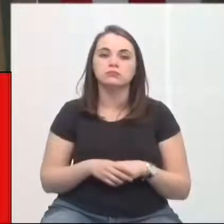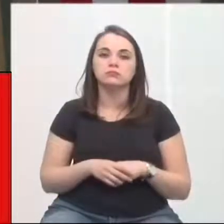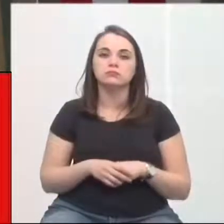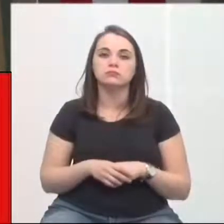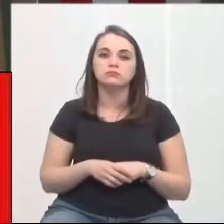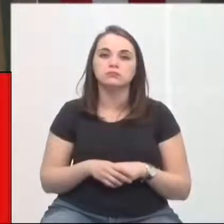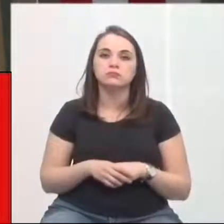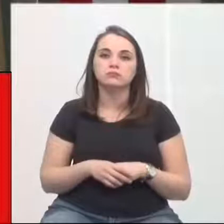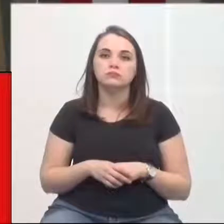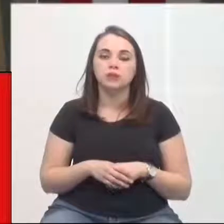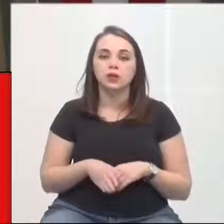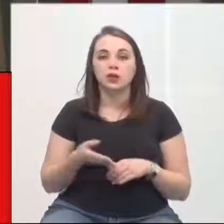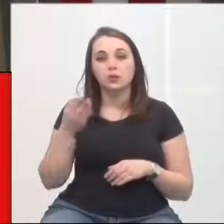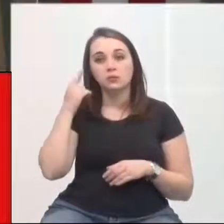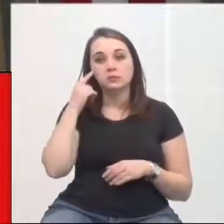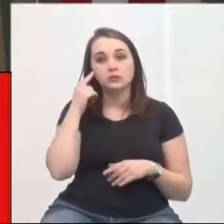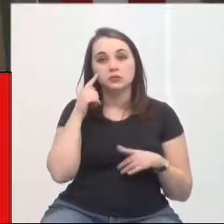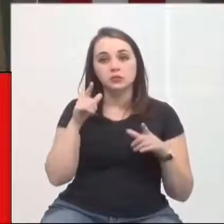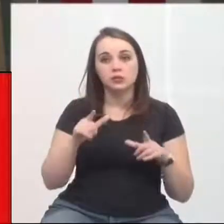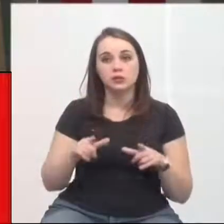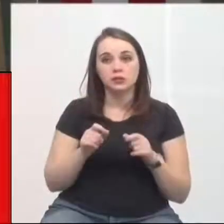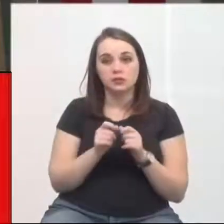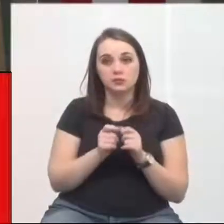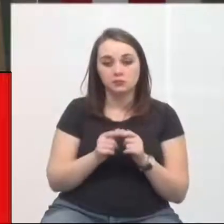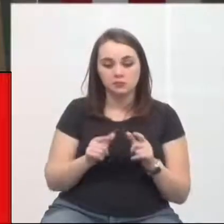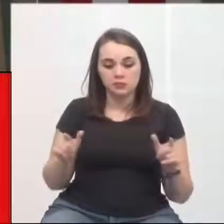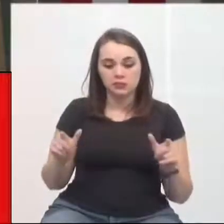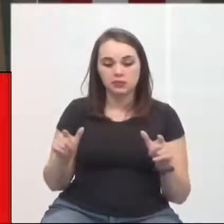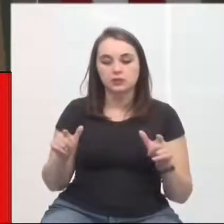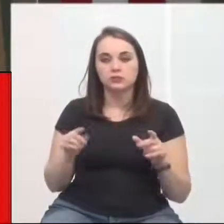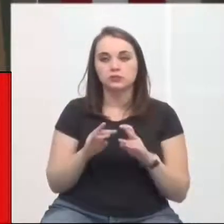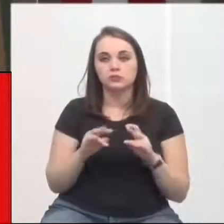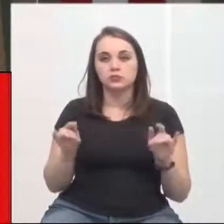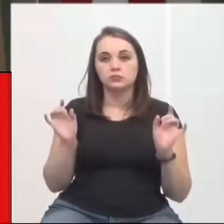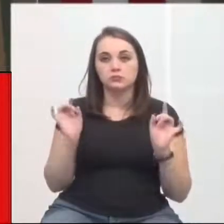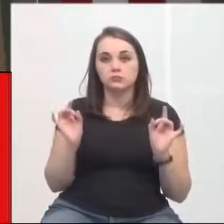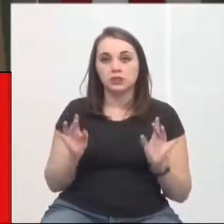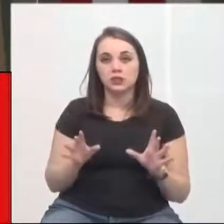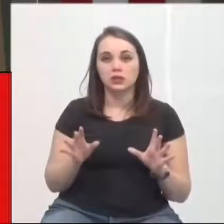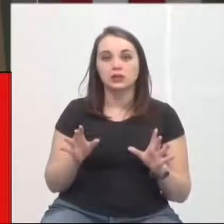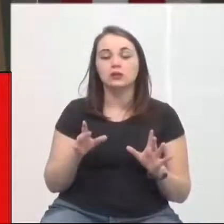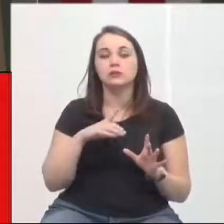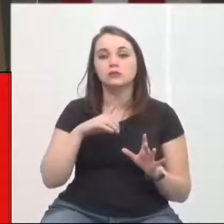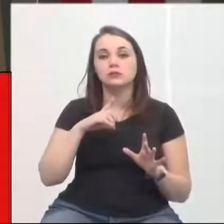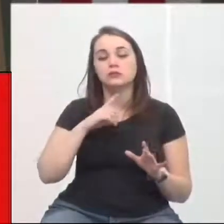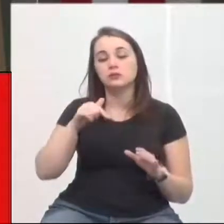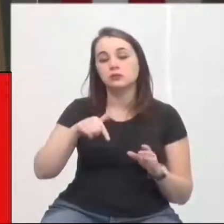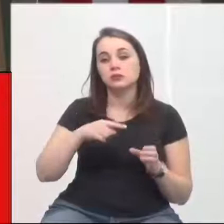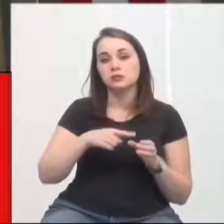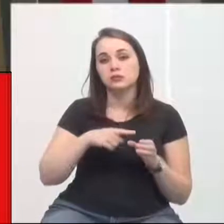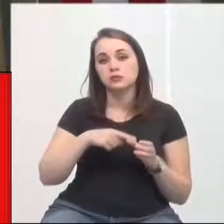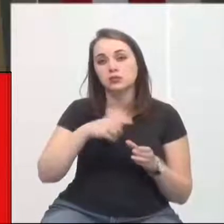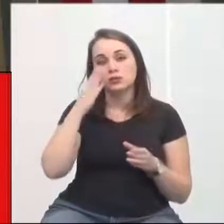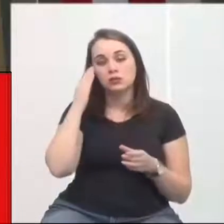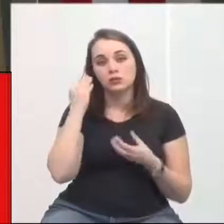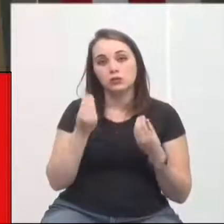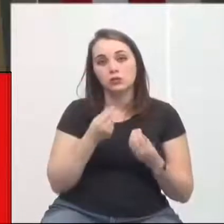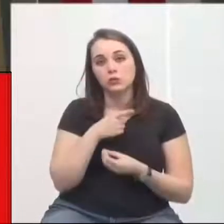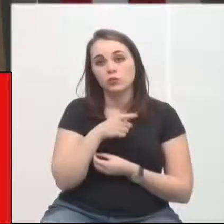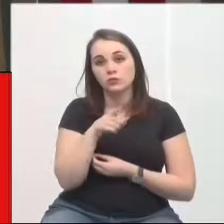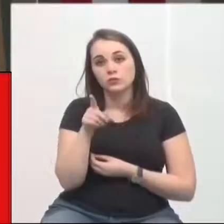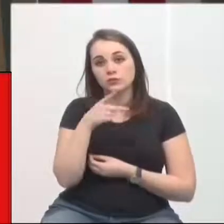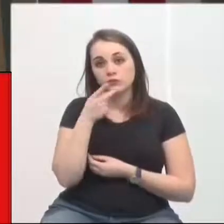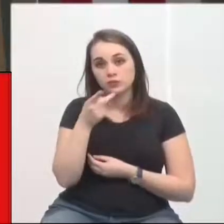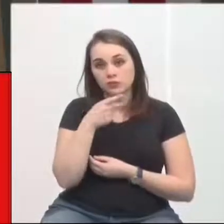Com relação à limpeza dos terrenos baldios que existem na cidade, eu sei que, como a vossa senhoria colocou